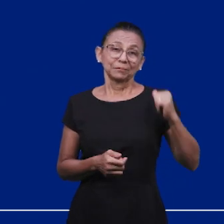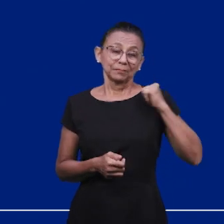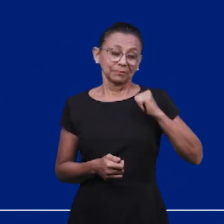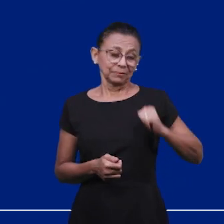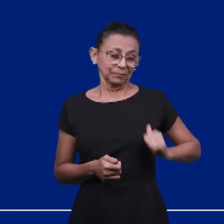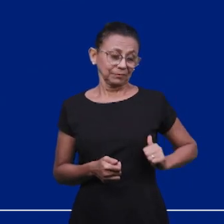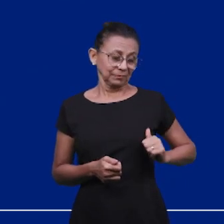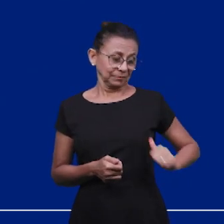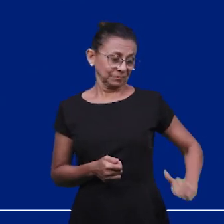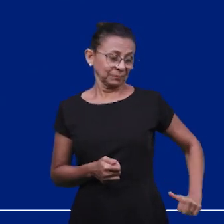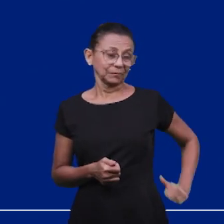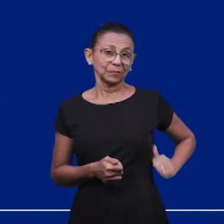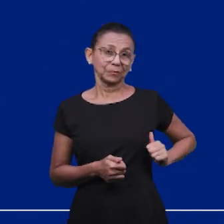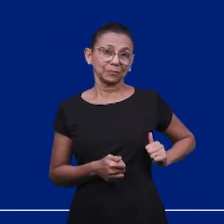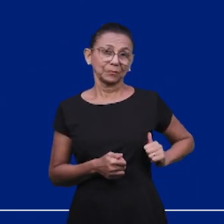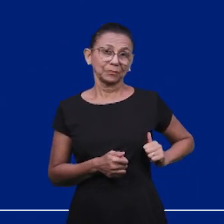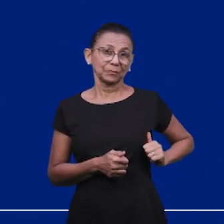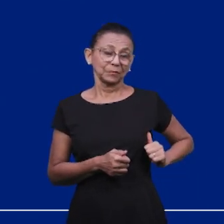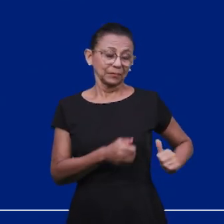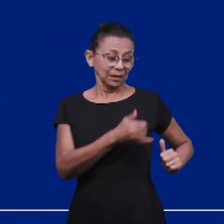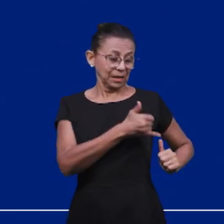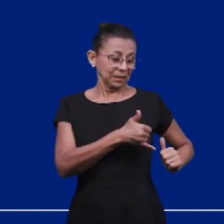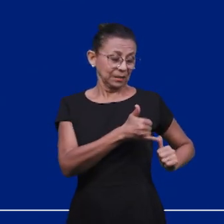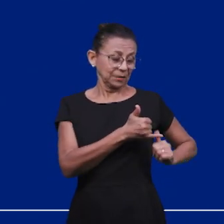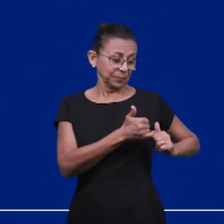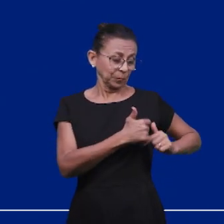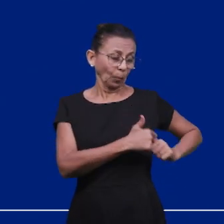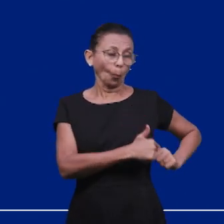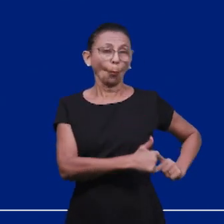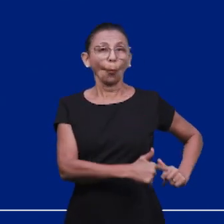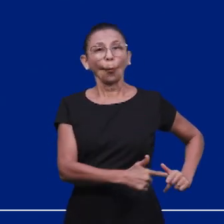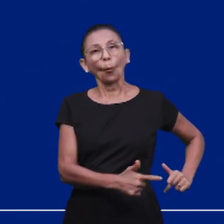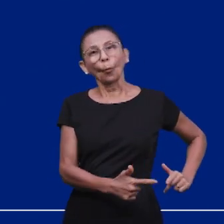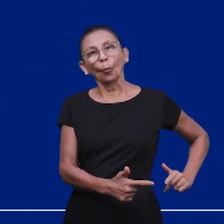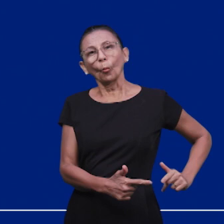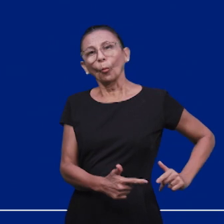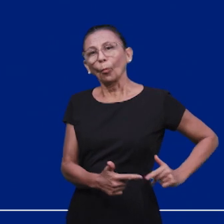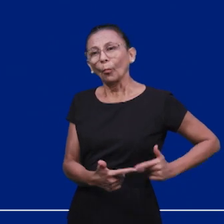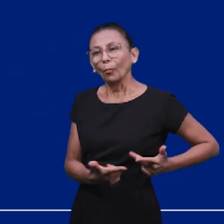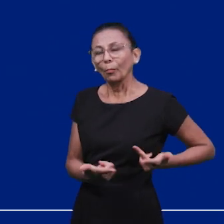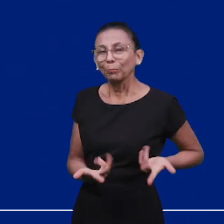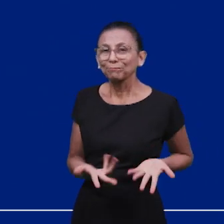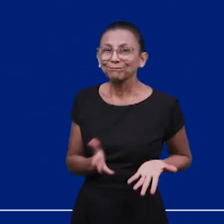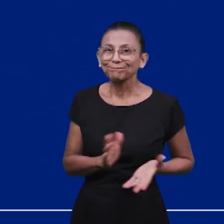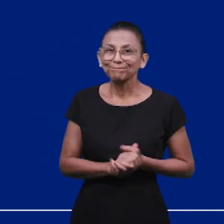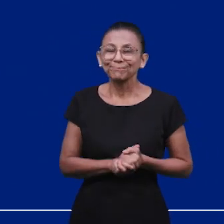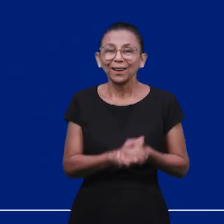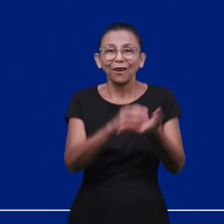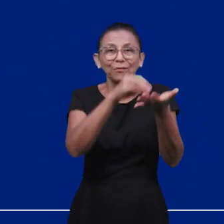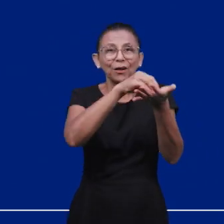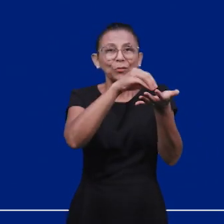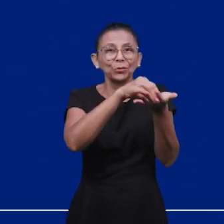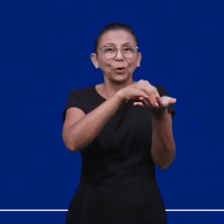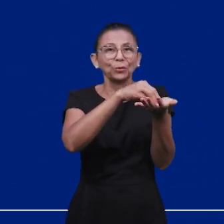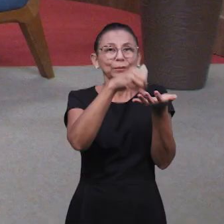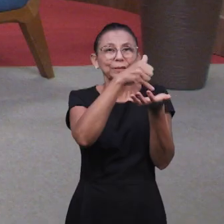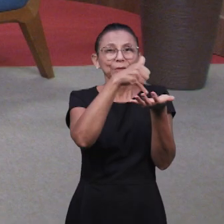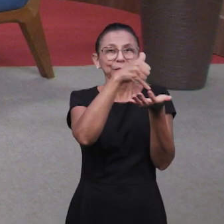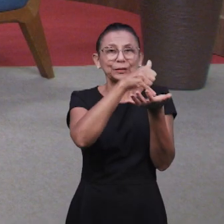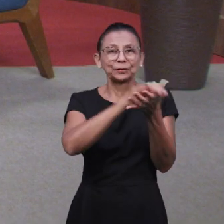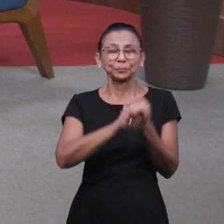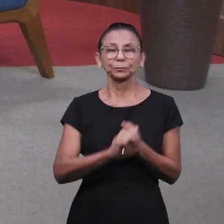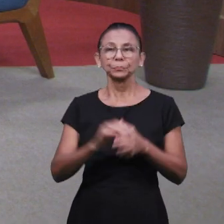azeite consigo. Então, é o que você disse, né? O que faltava era o azeite. É porque, olha só,